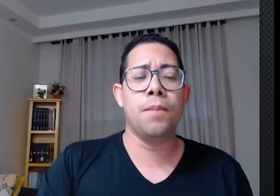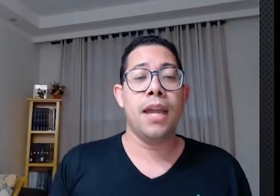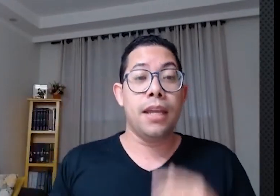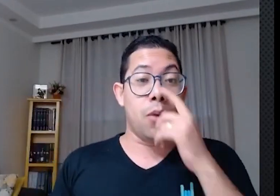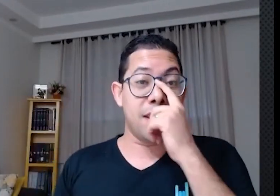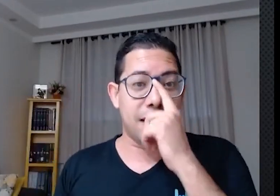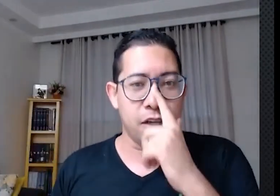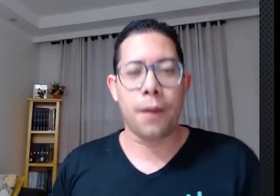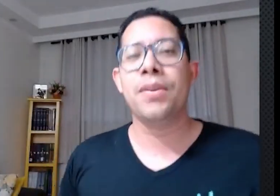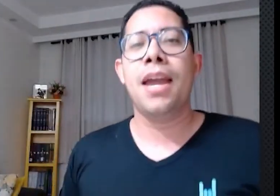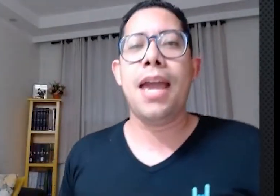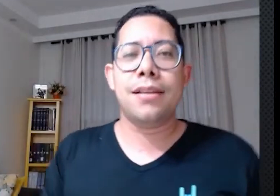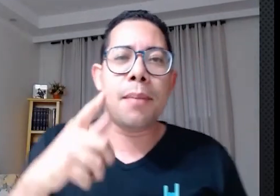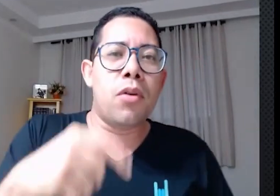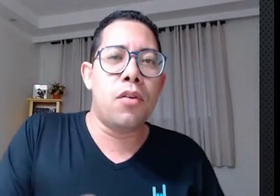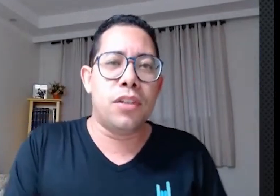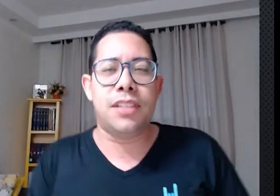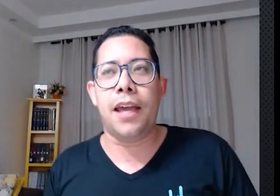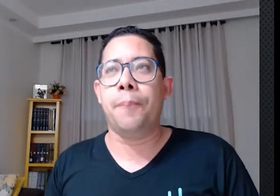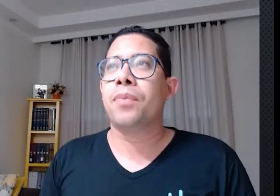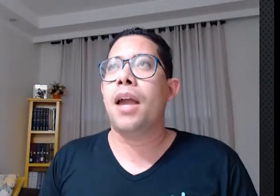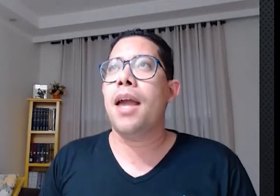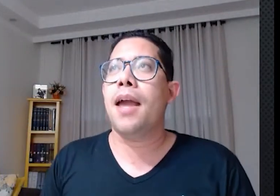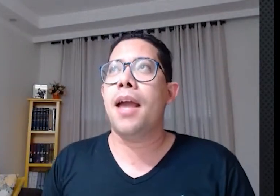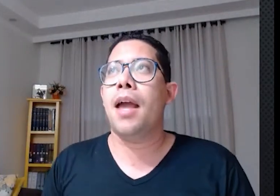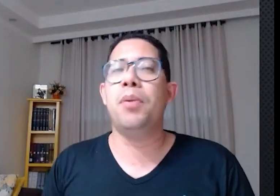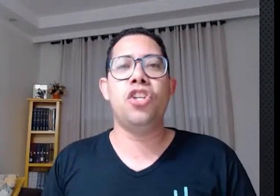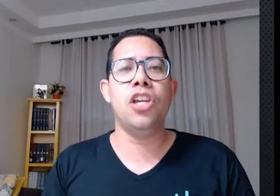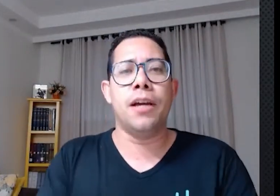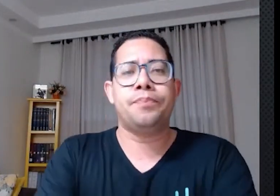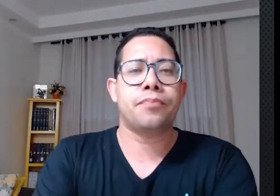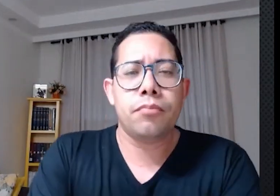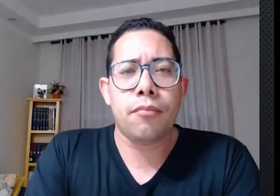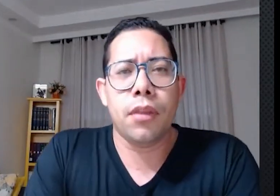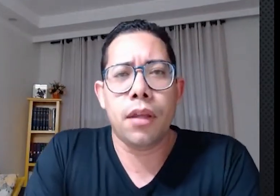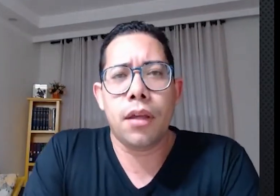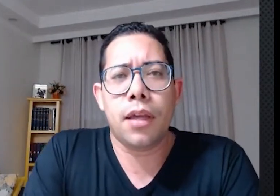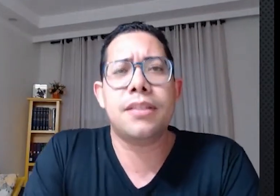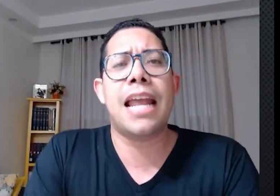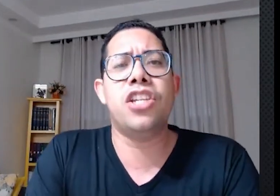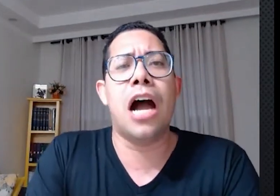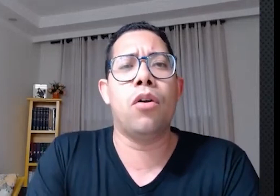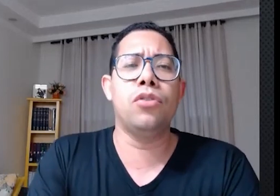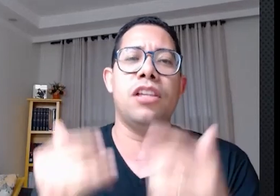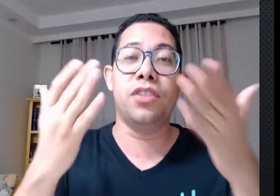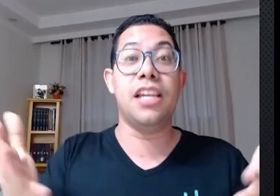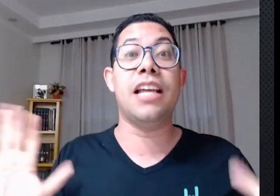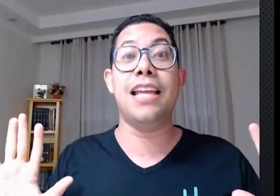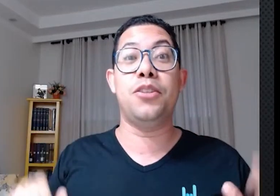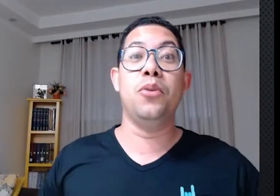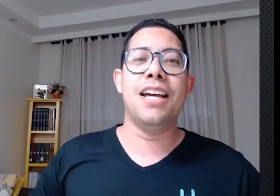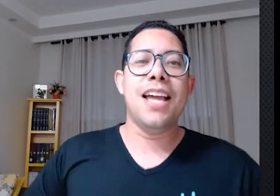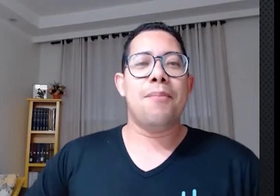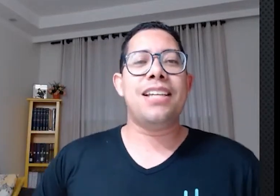certo? Então, esse aqui, ó, sabe quando você pedia em sala de aula, eu não sei se você